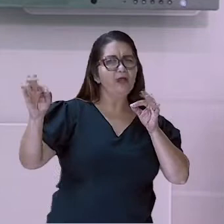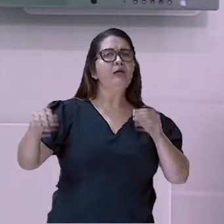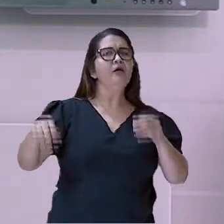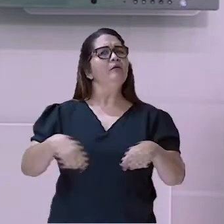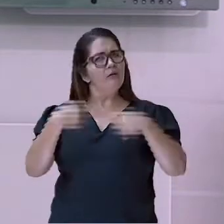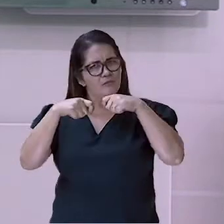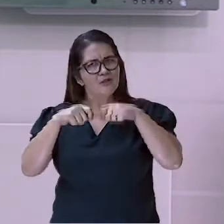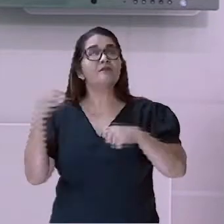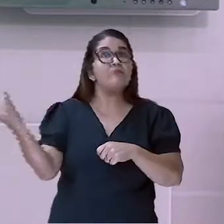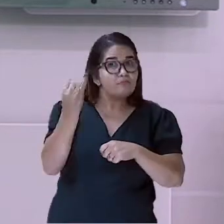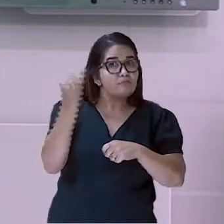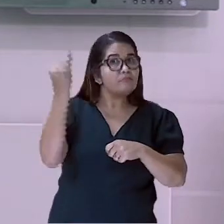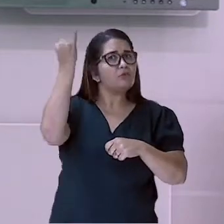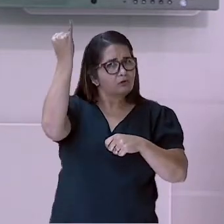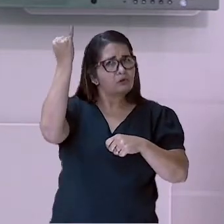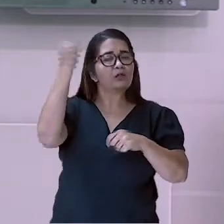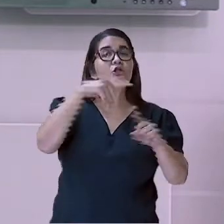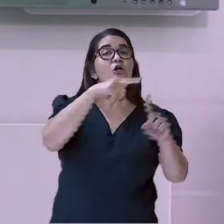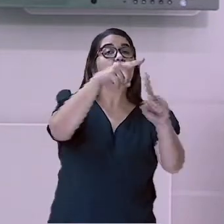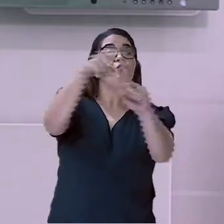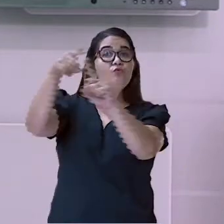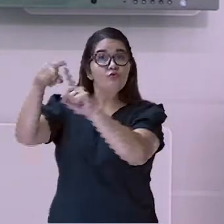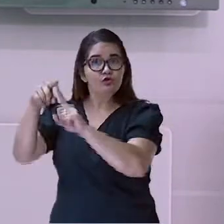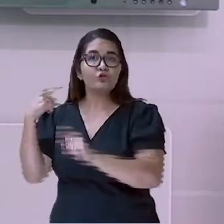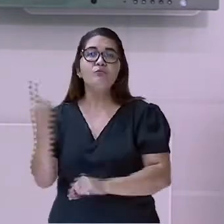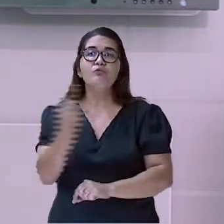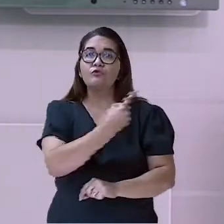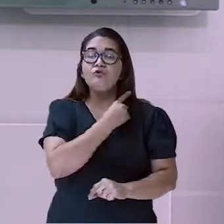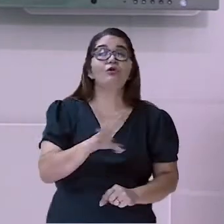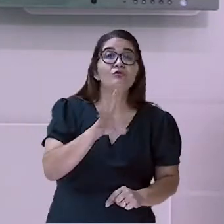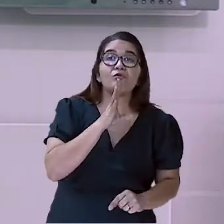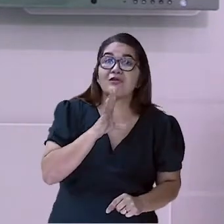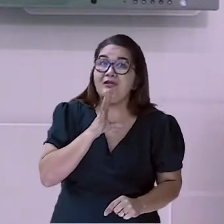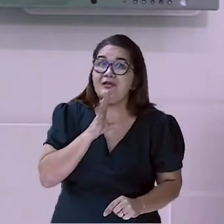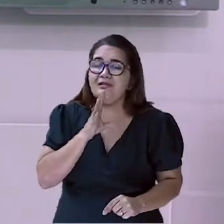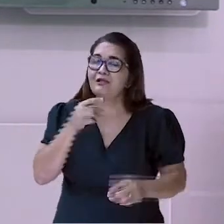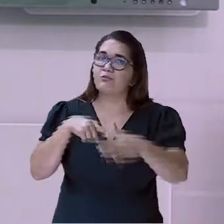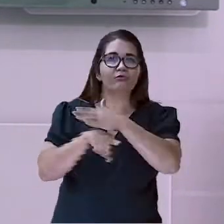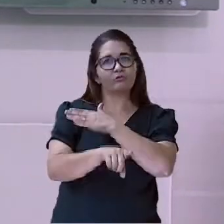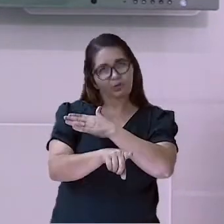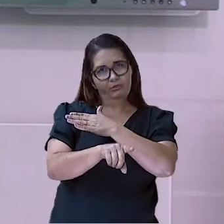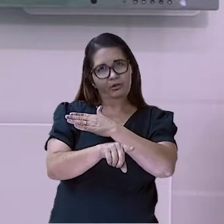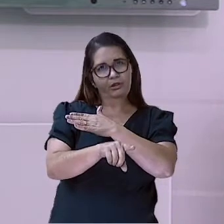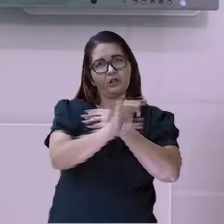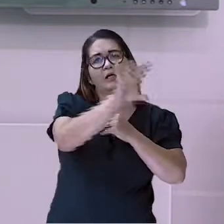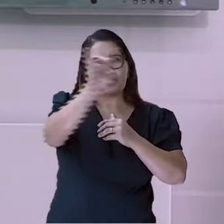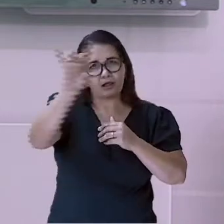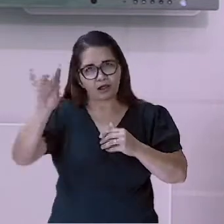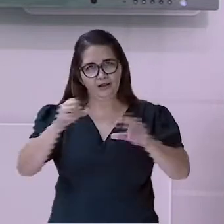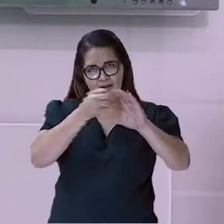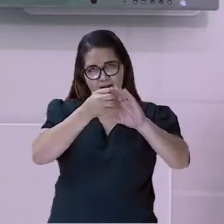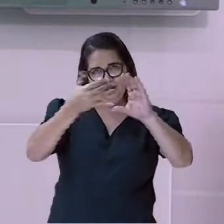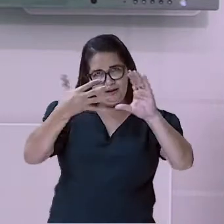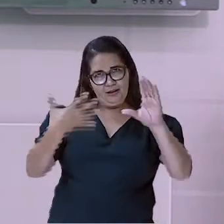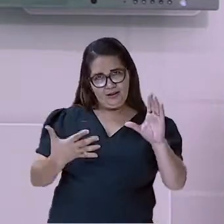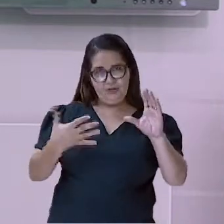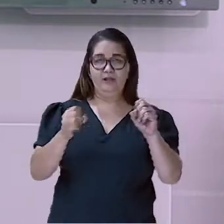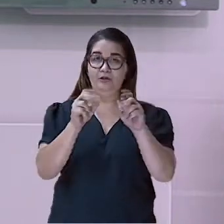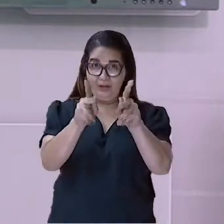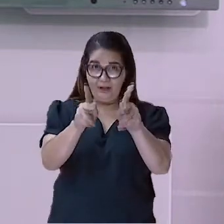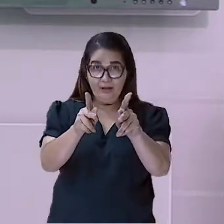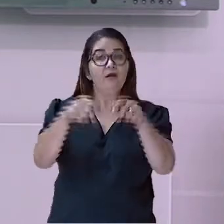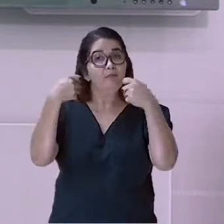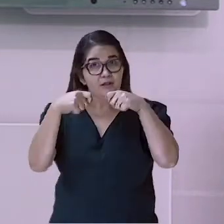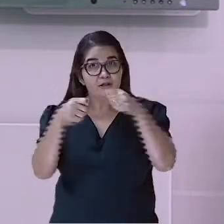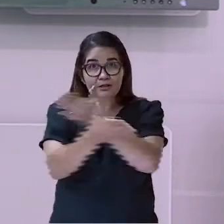vegetações e a importância dessas vegetações. Então, gostaria que vocês assistissem todas as aulas, acompanhassem todas elas. Elas